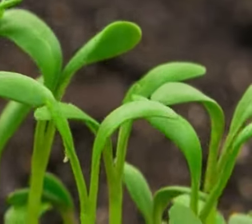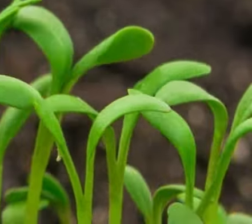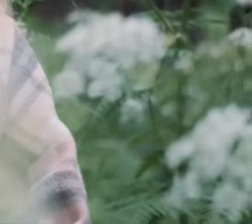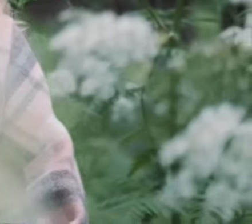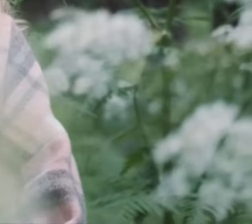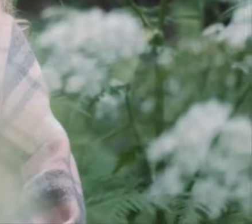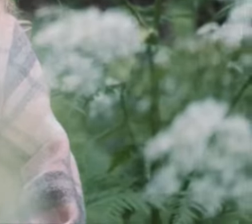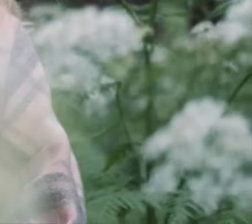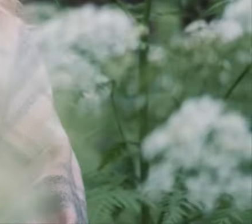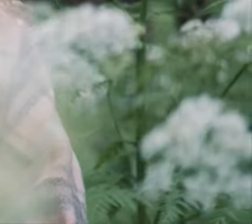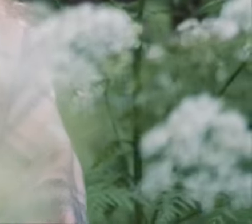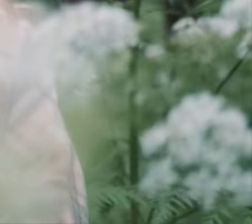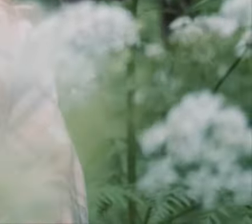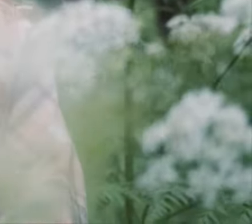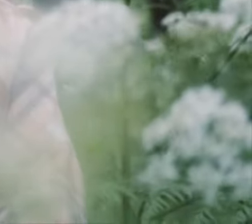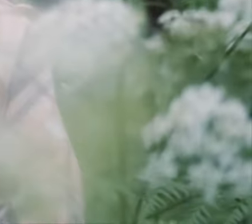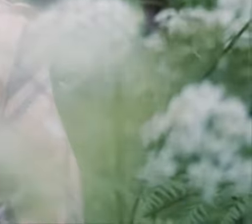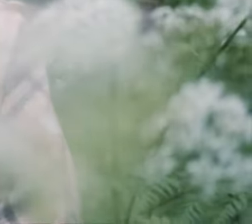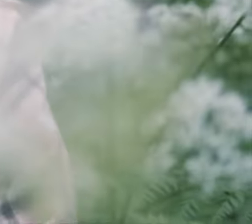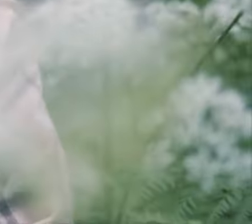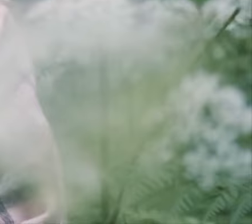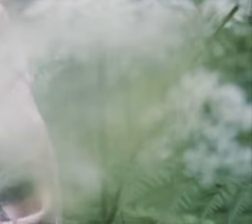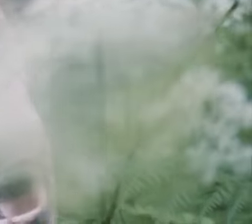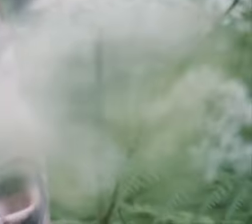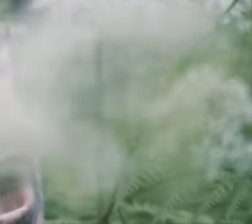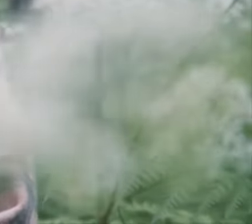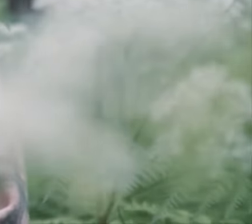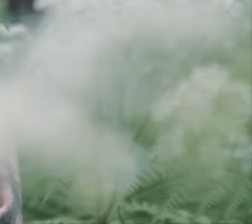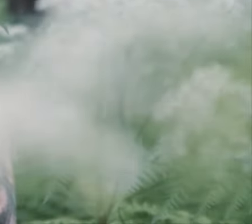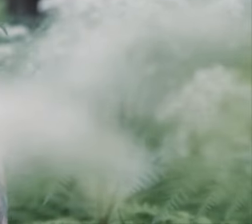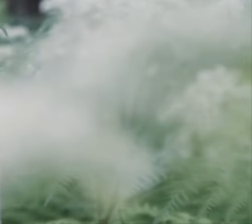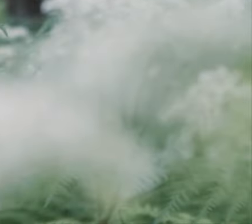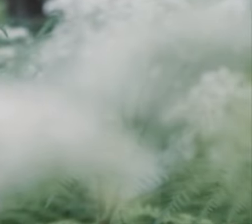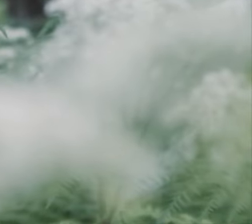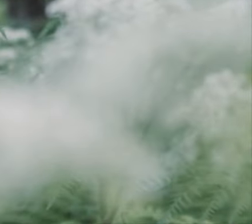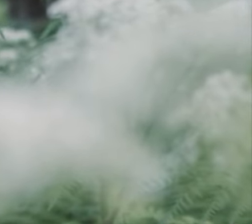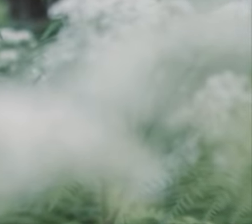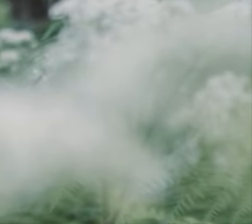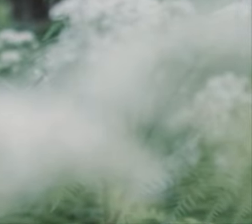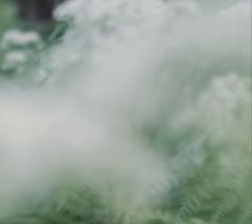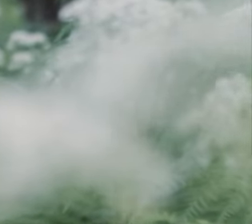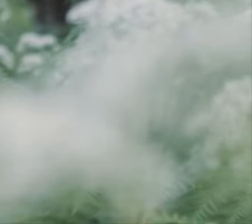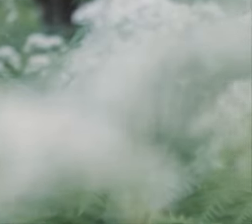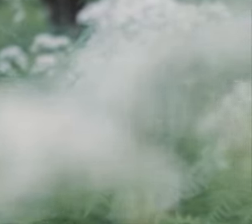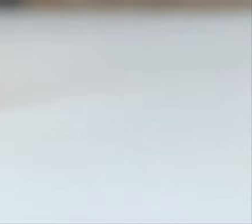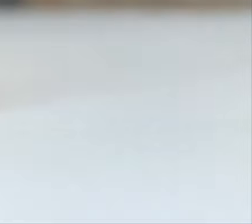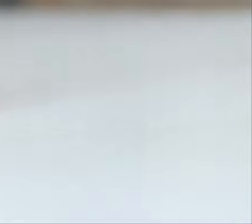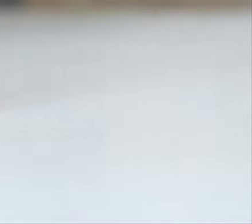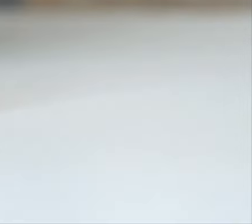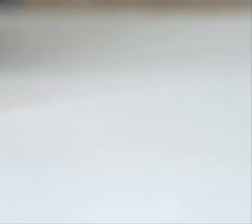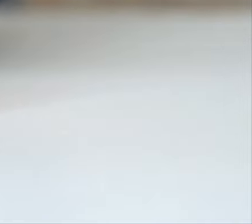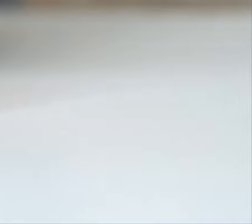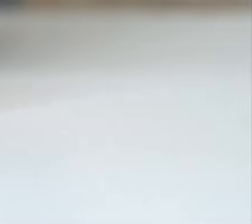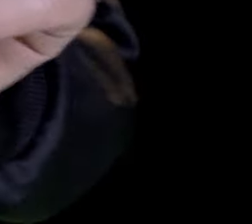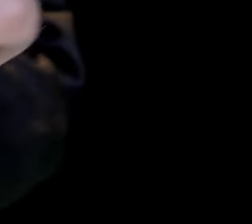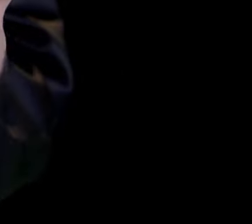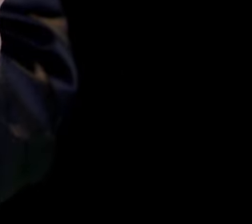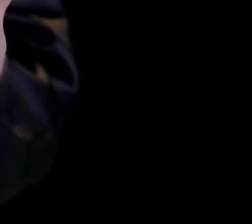www.getsemane.com.br. Clínica Jardim de Deus, um refúgio curador para um novo recomeço. Pare